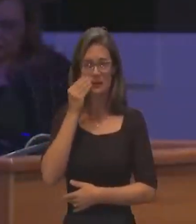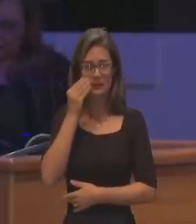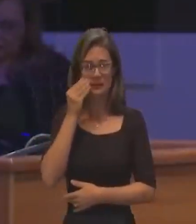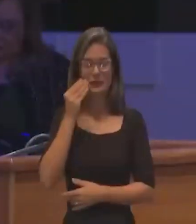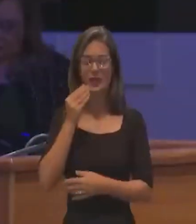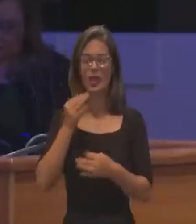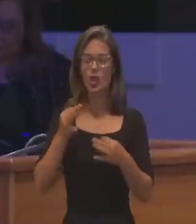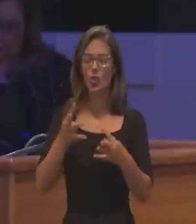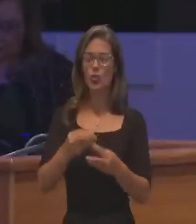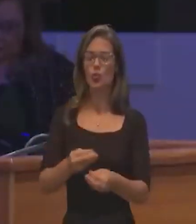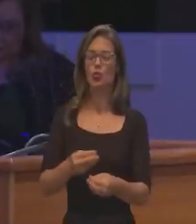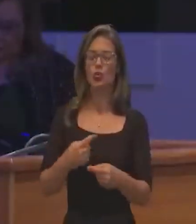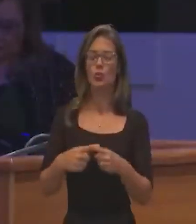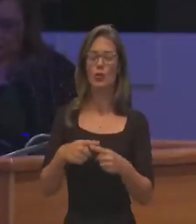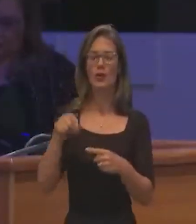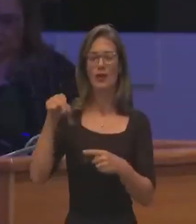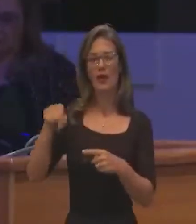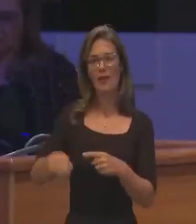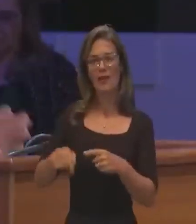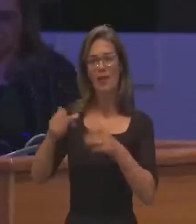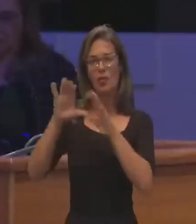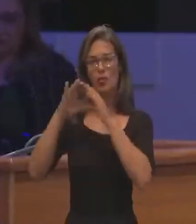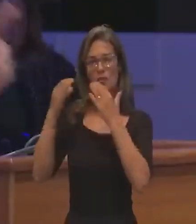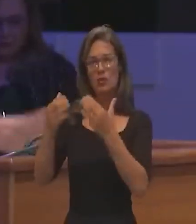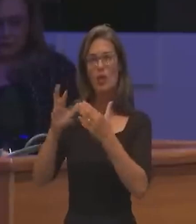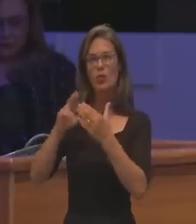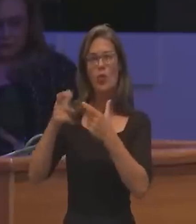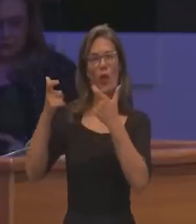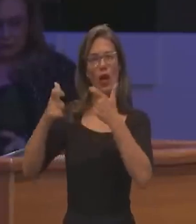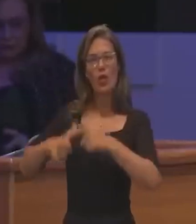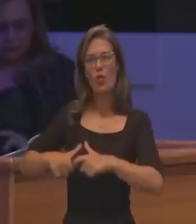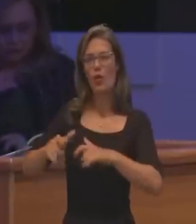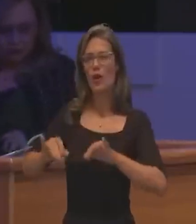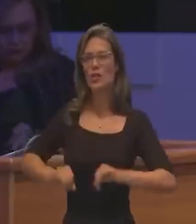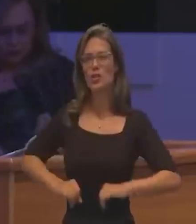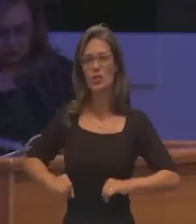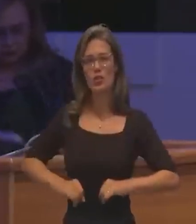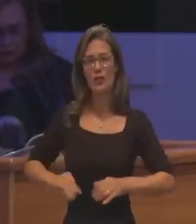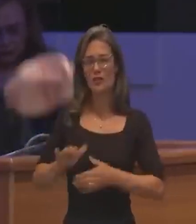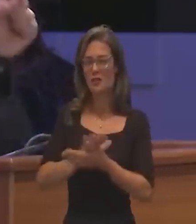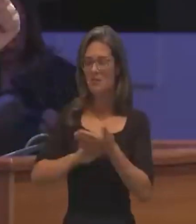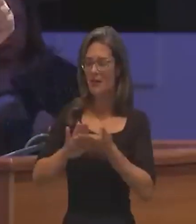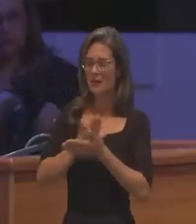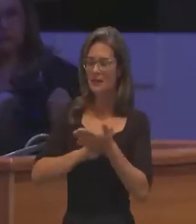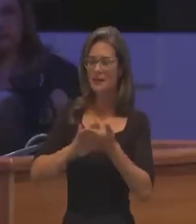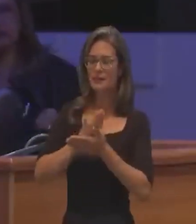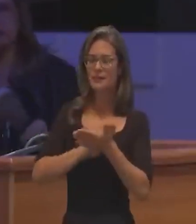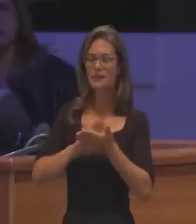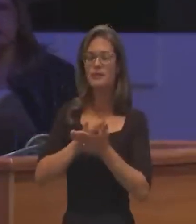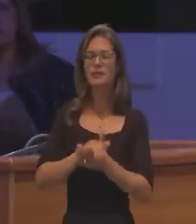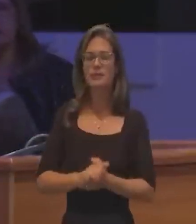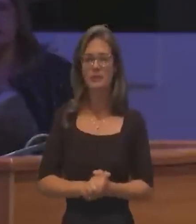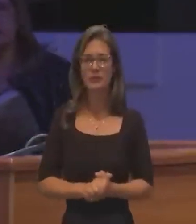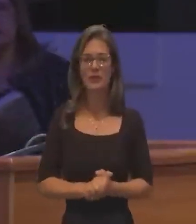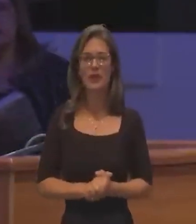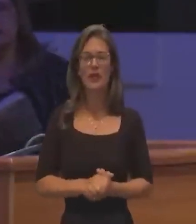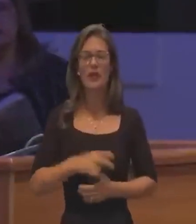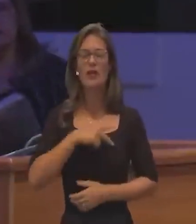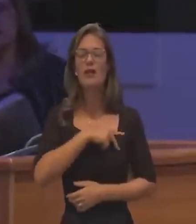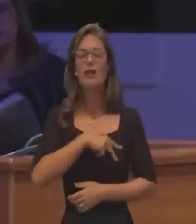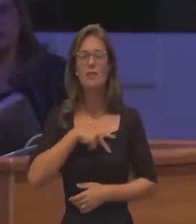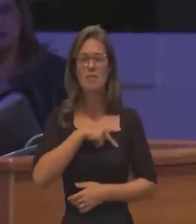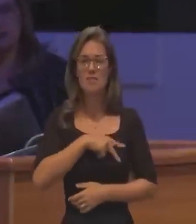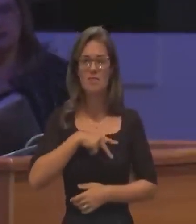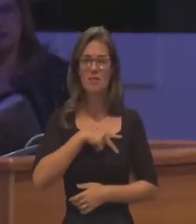lugar para o choro, porque a eternidade é o lugar da morada de Deus. Mas Paulo reconhece, e por